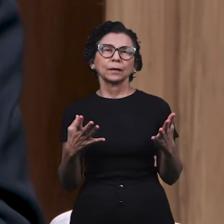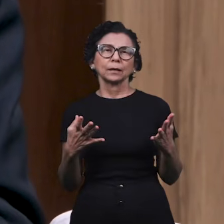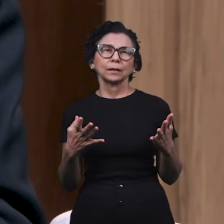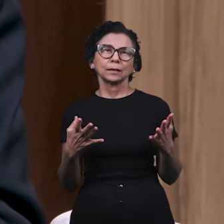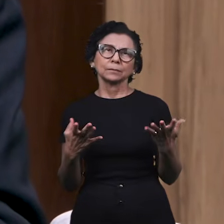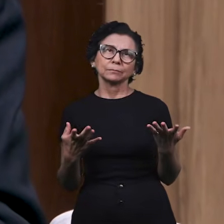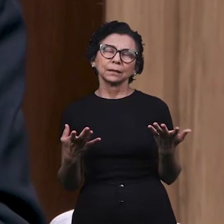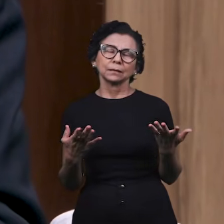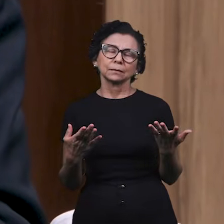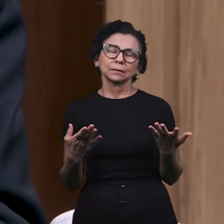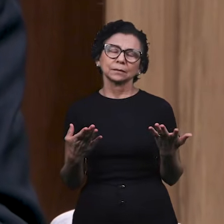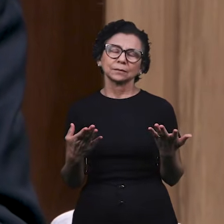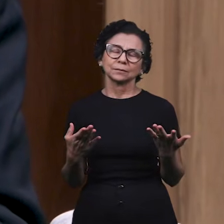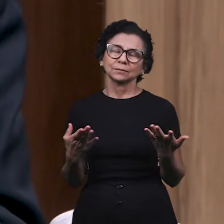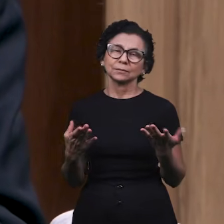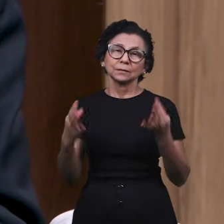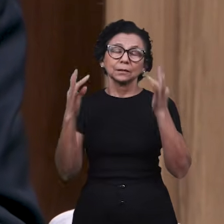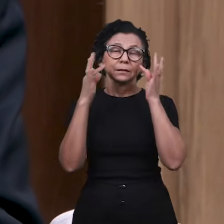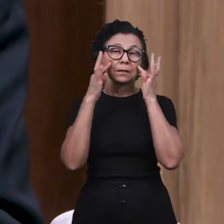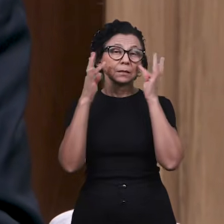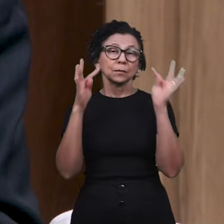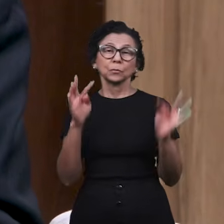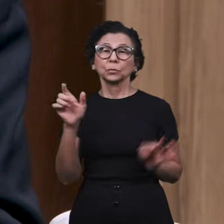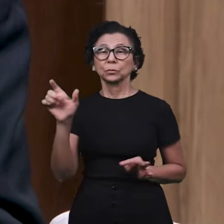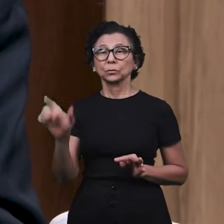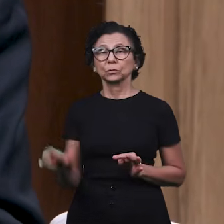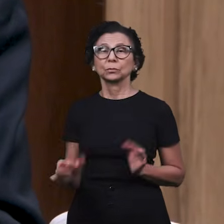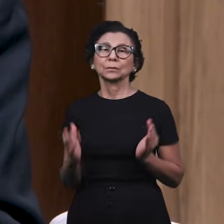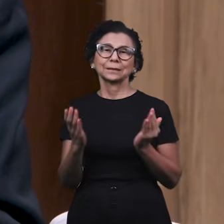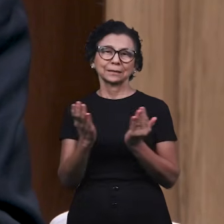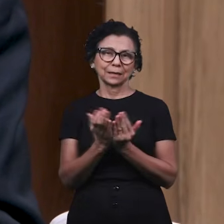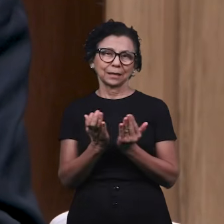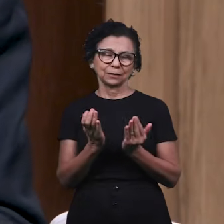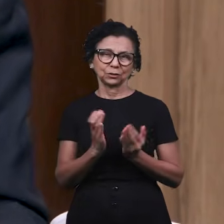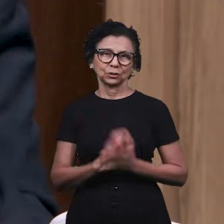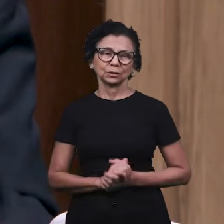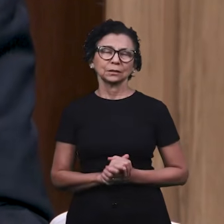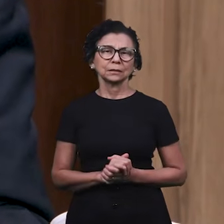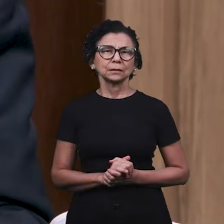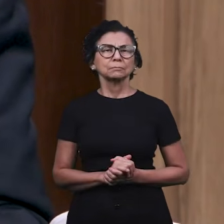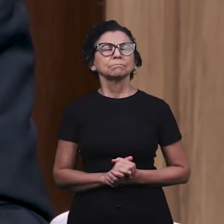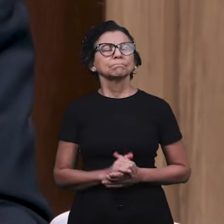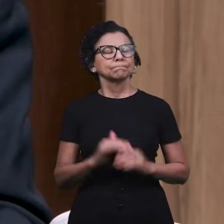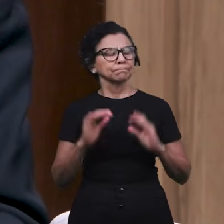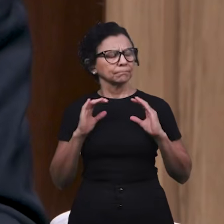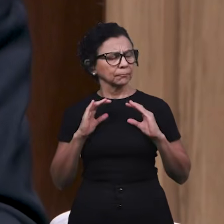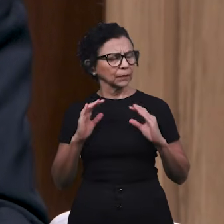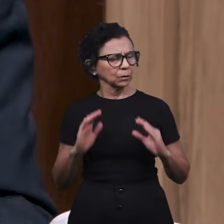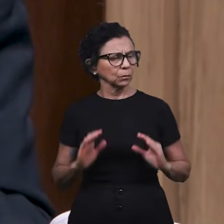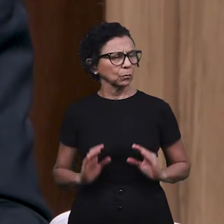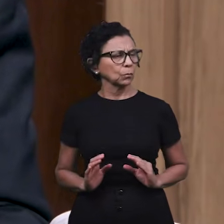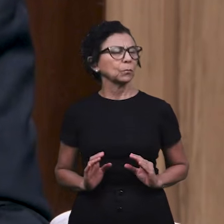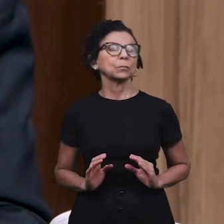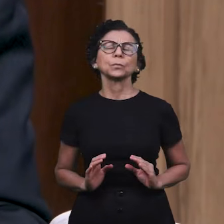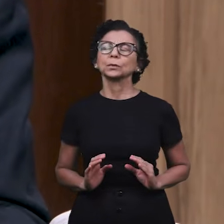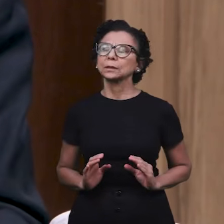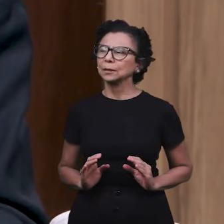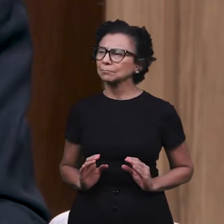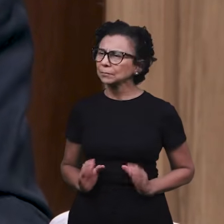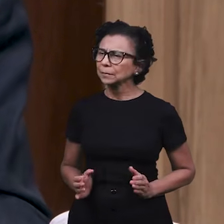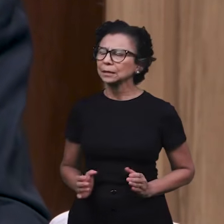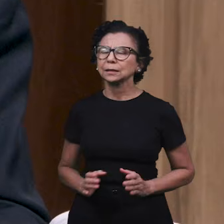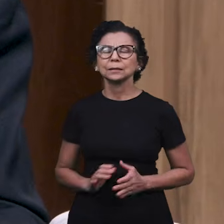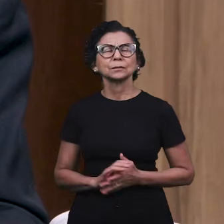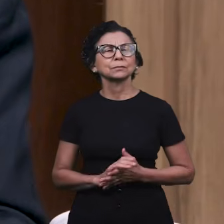também para o testemunho do crente, cujo comportamento confirma,